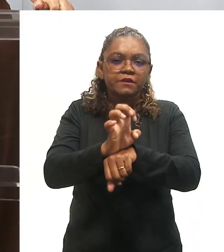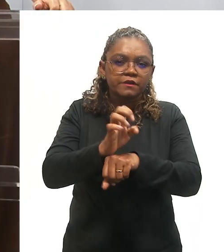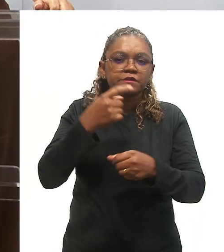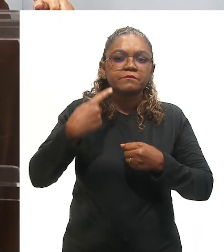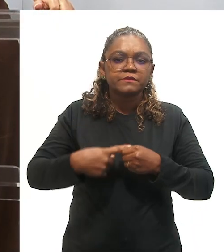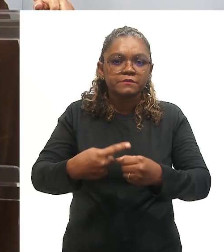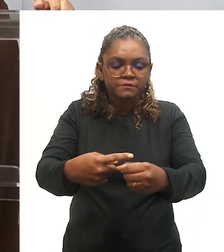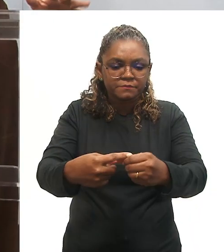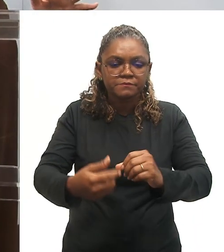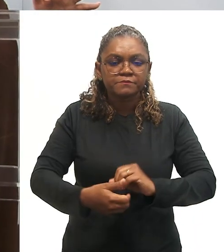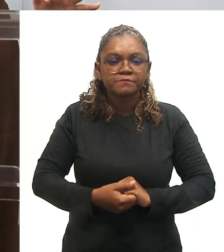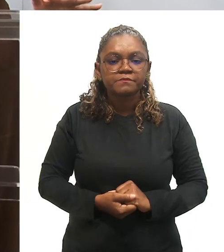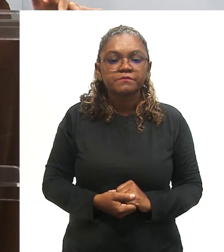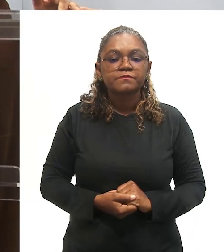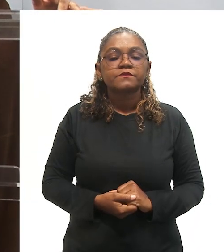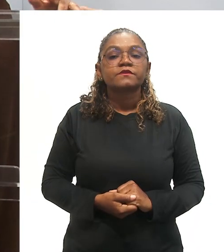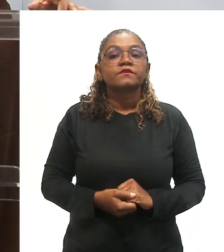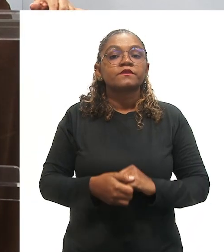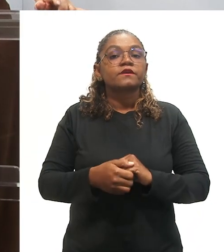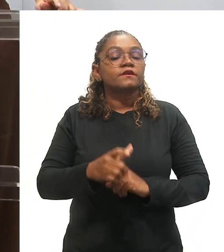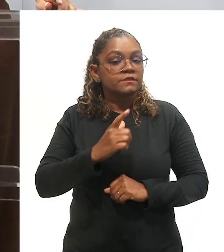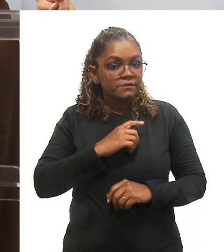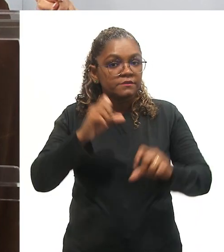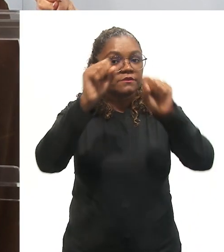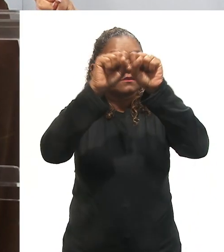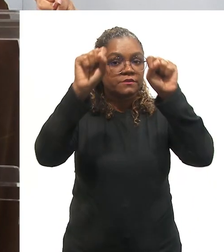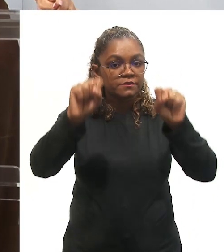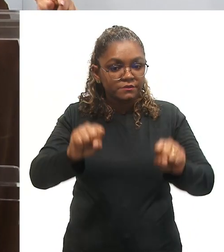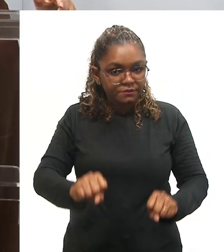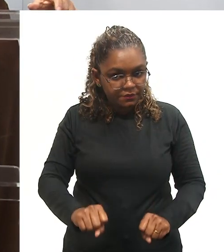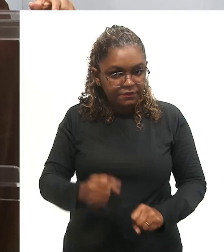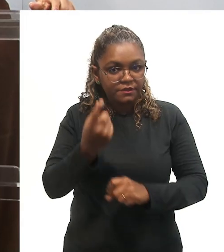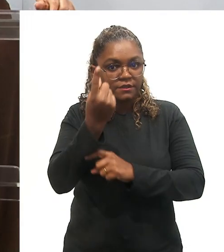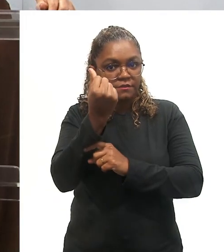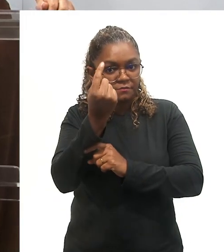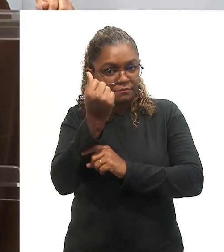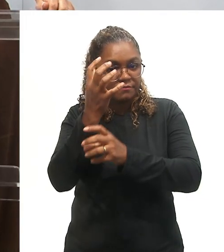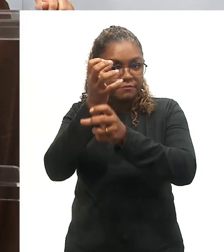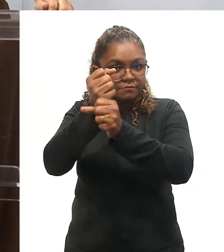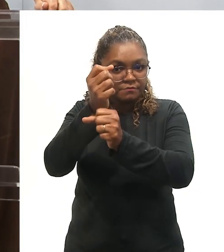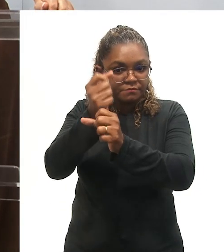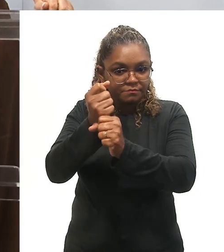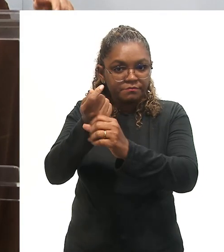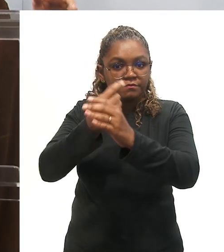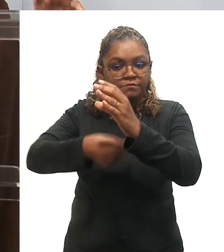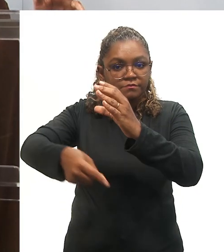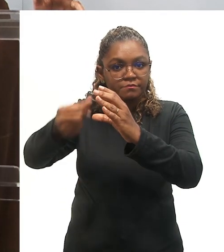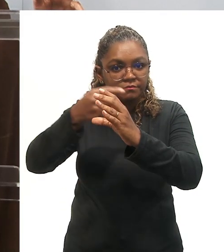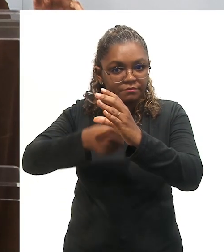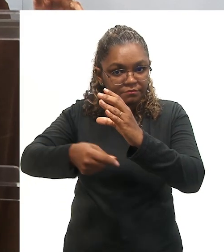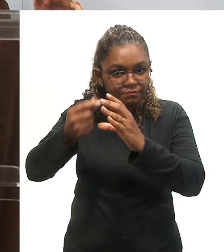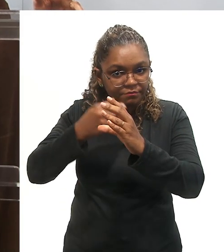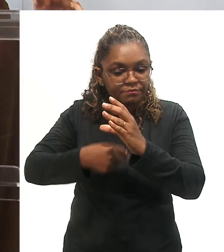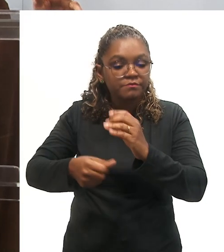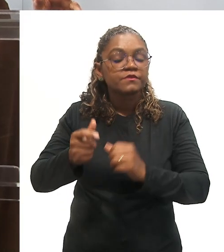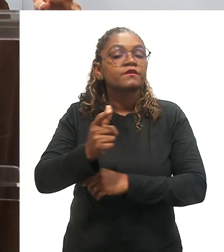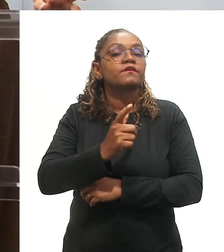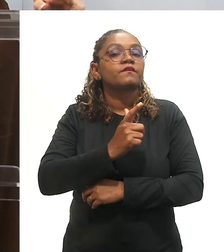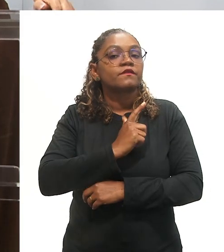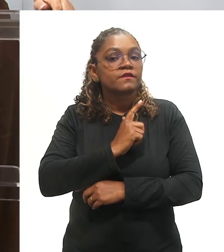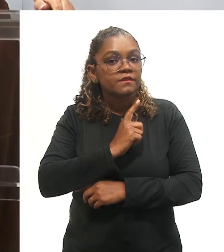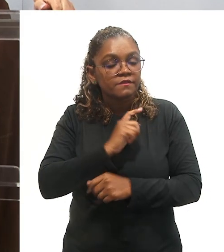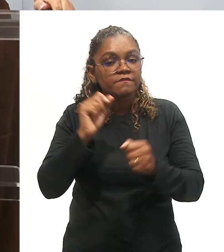municípios, que tem um sistema contábil onde são feitos